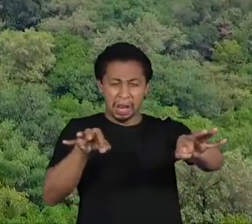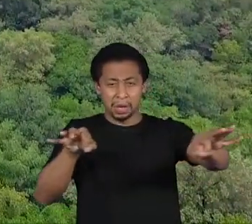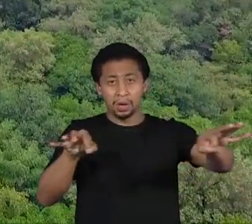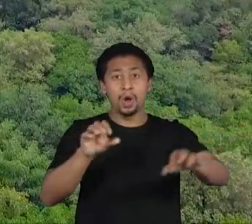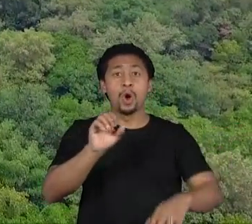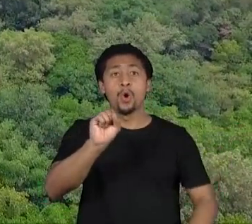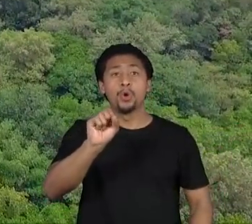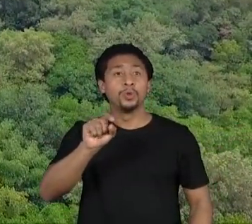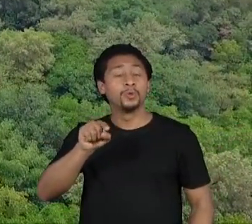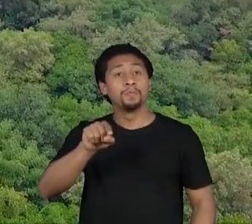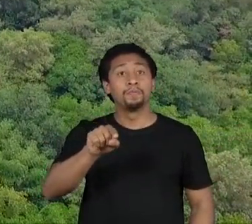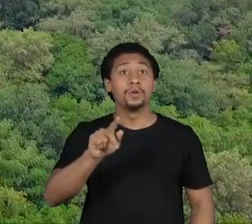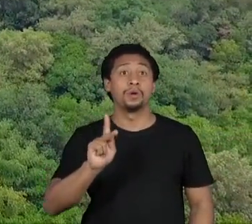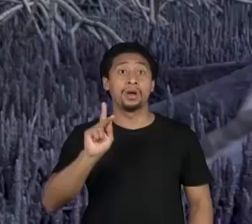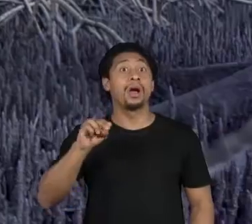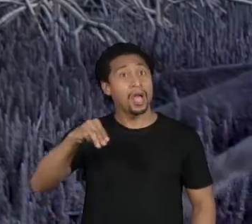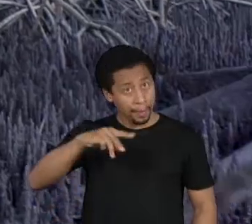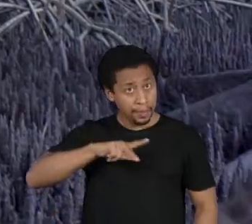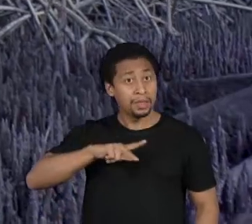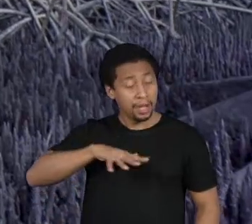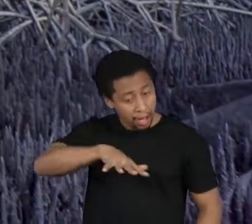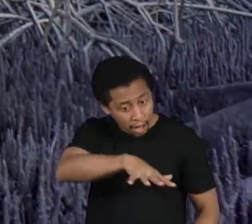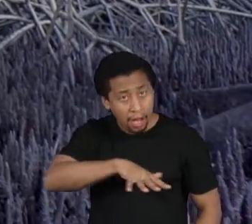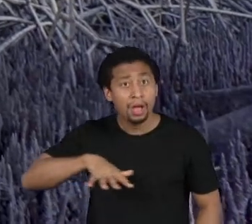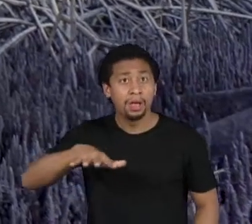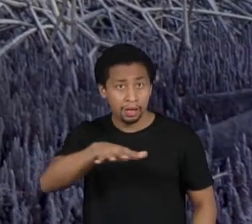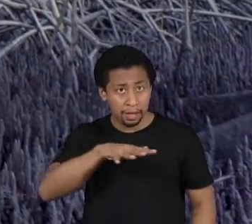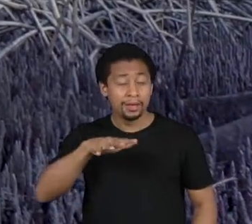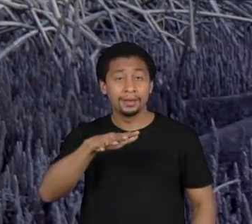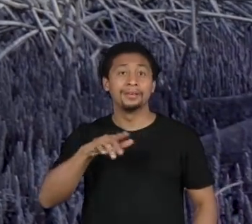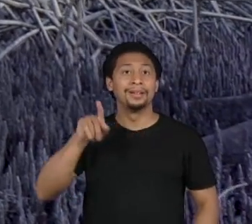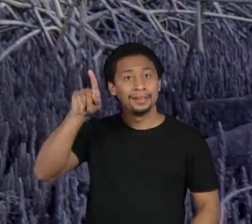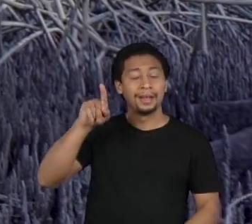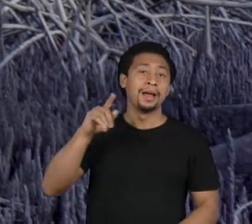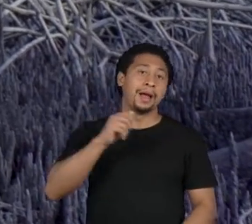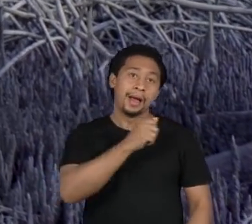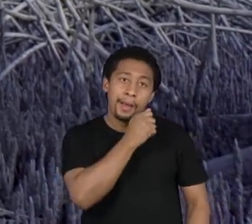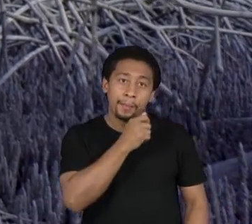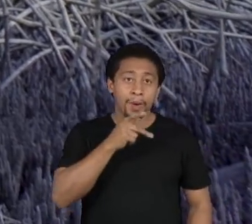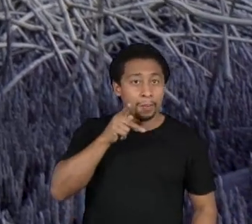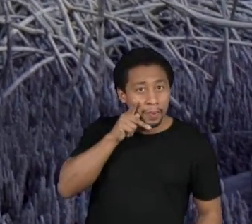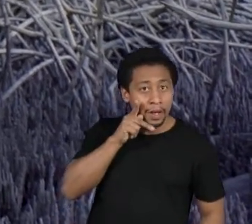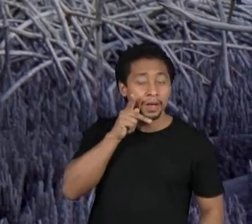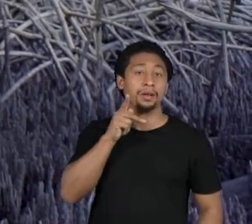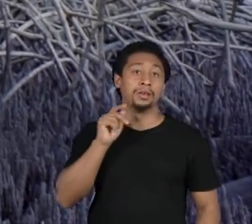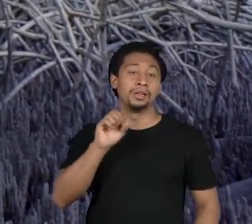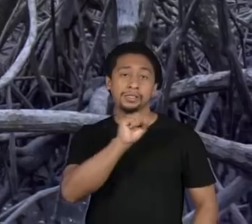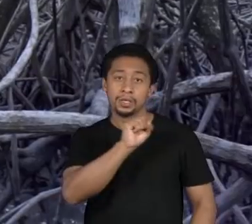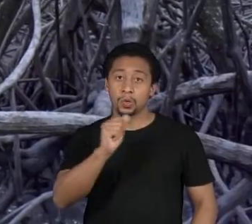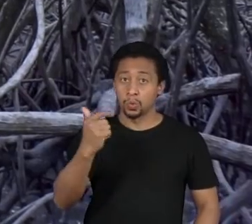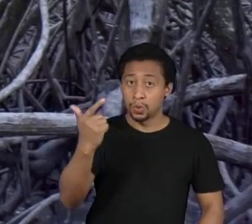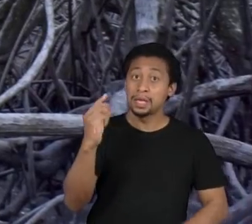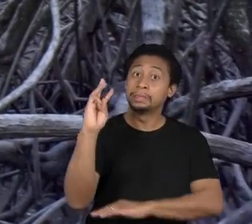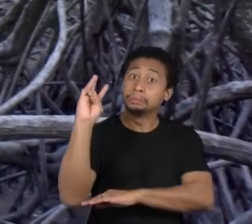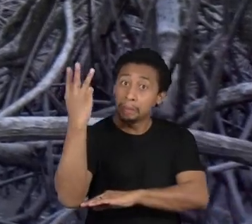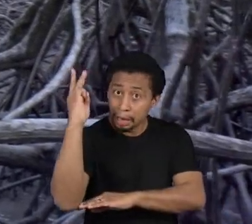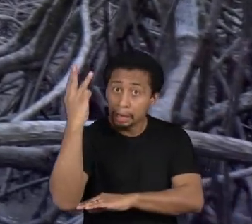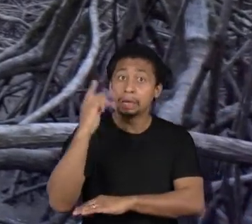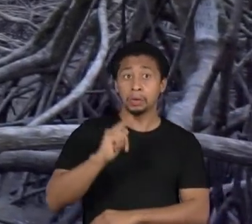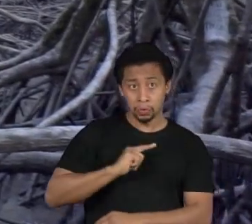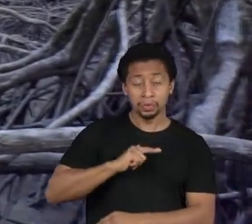quilômetros quadrados, no litoral do Amapá, Pará e Maranhão. É este ecossistema cheio de